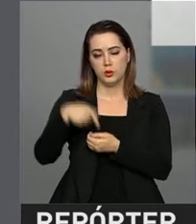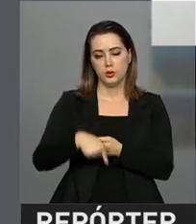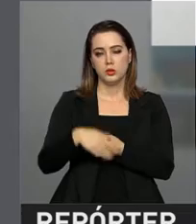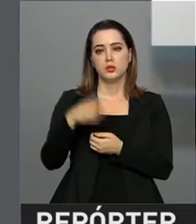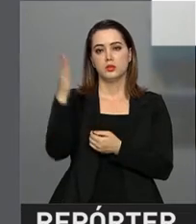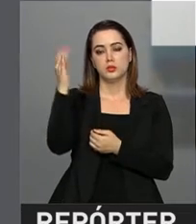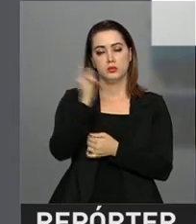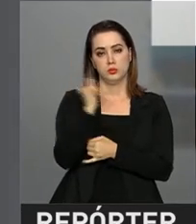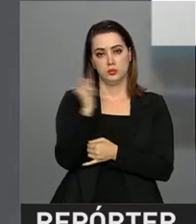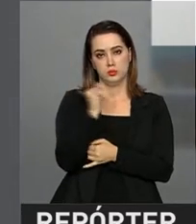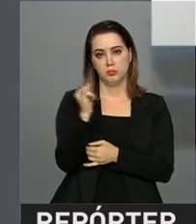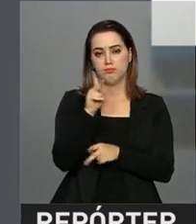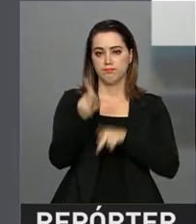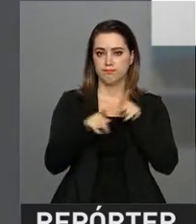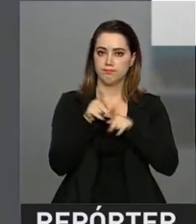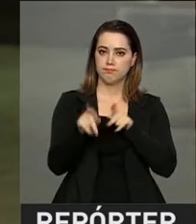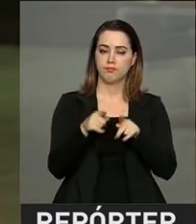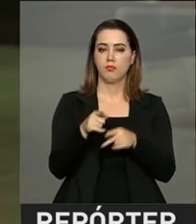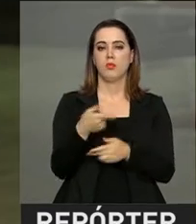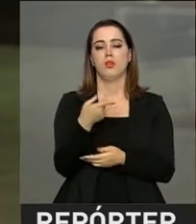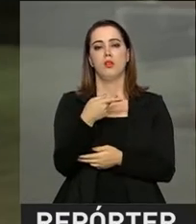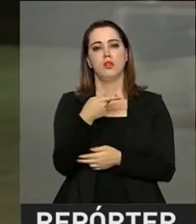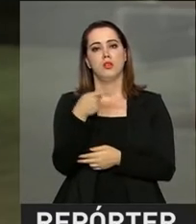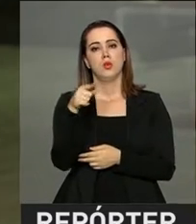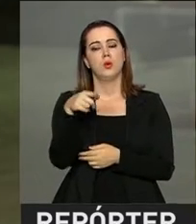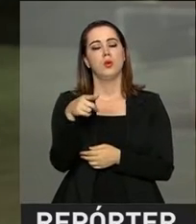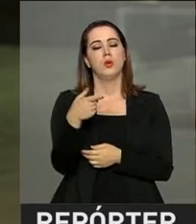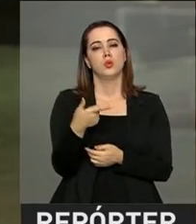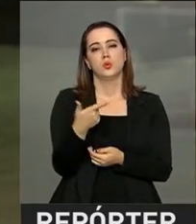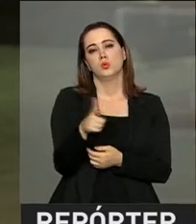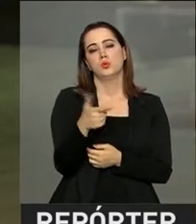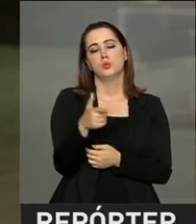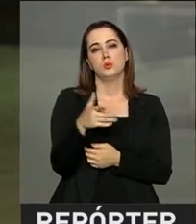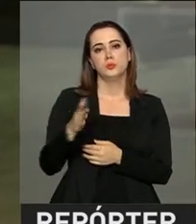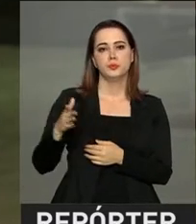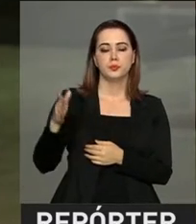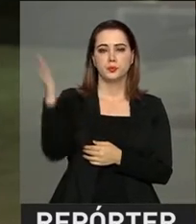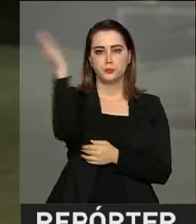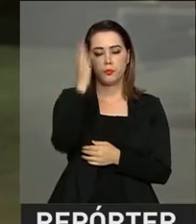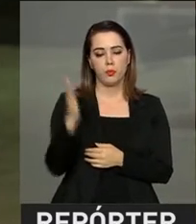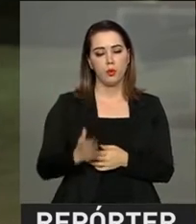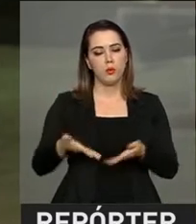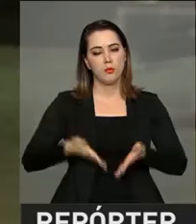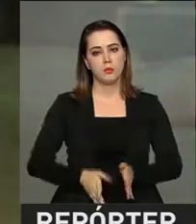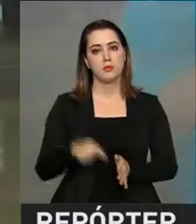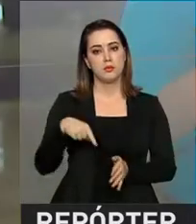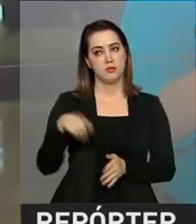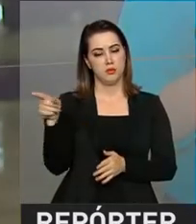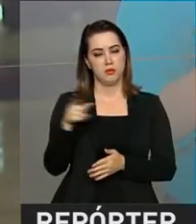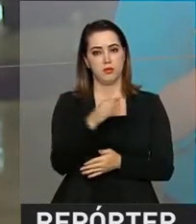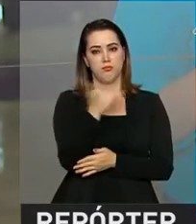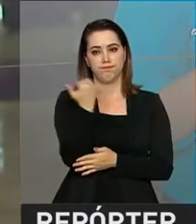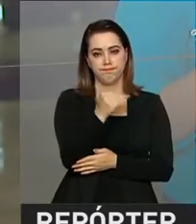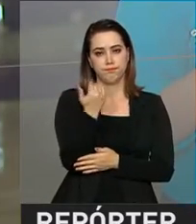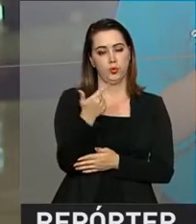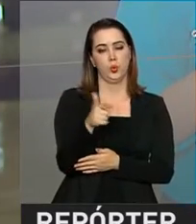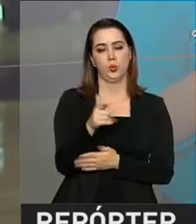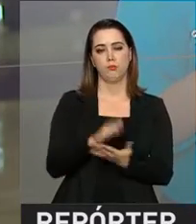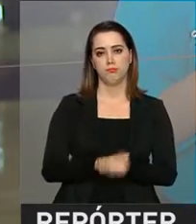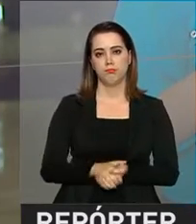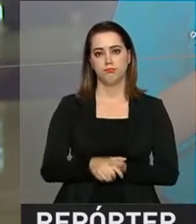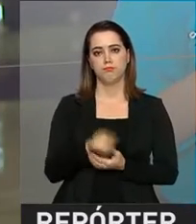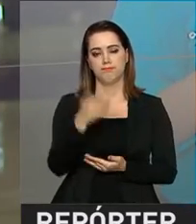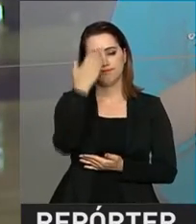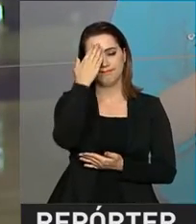com o itamaraty não há registro de brasileiros entre as vítimas voltamos a você com estúdio josé luiz obrigado